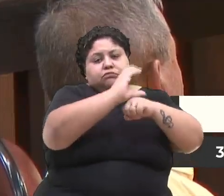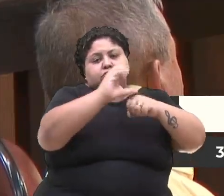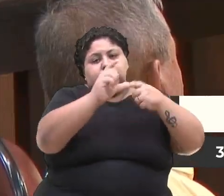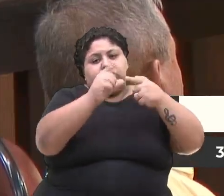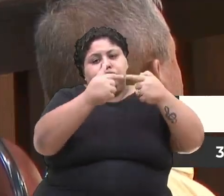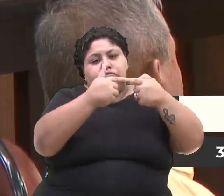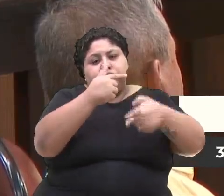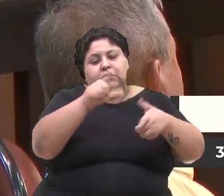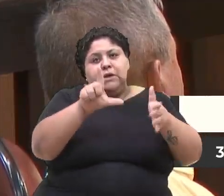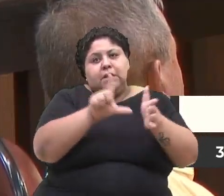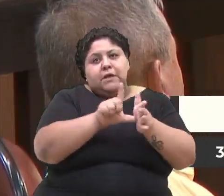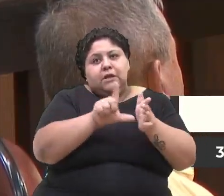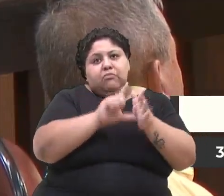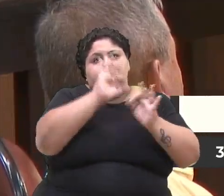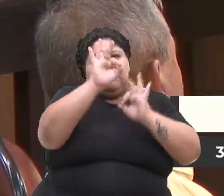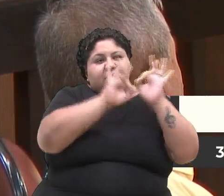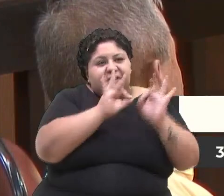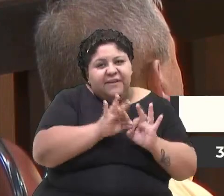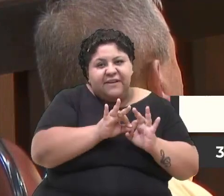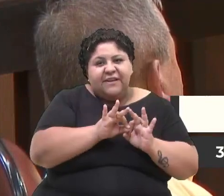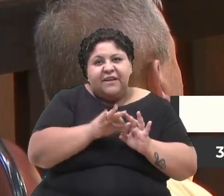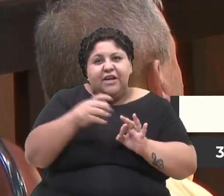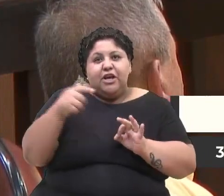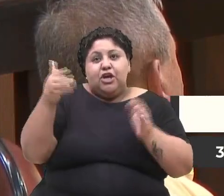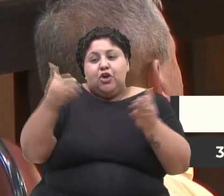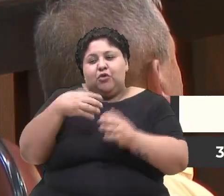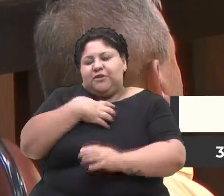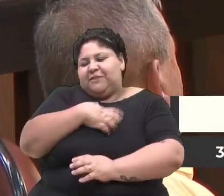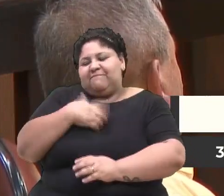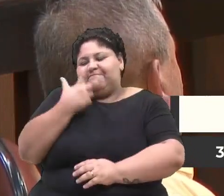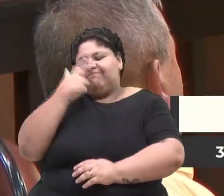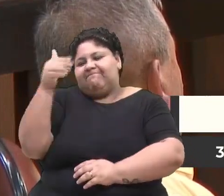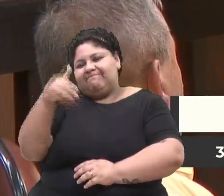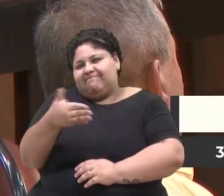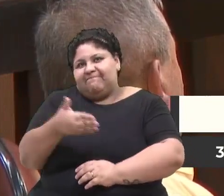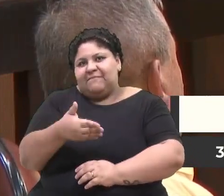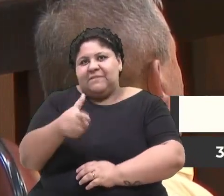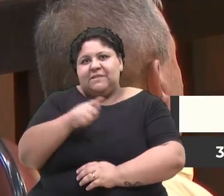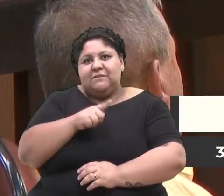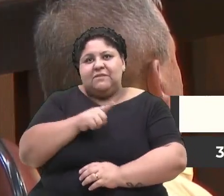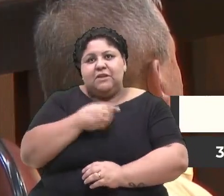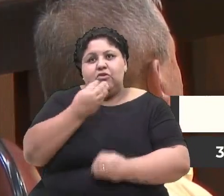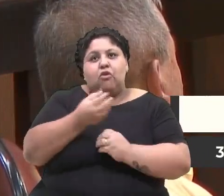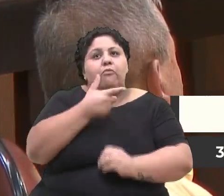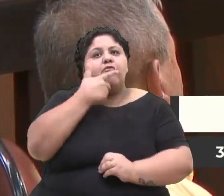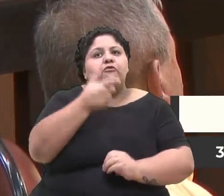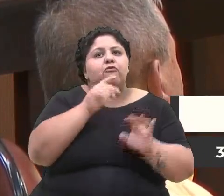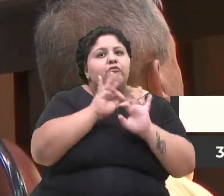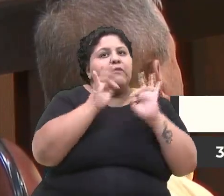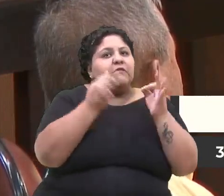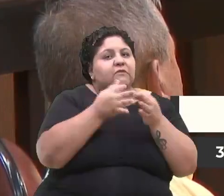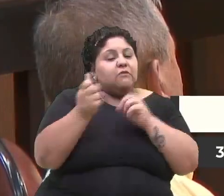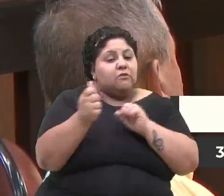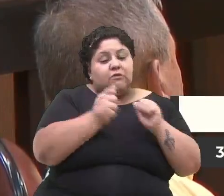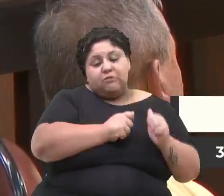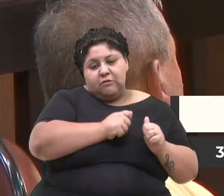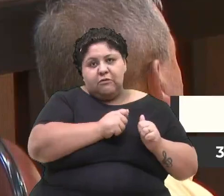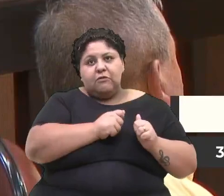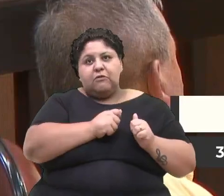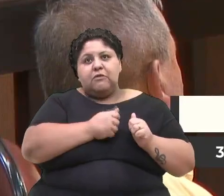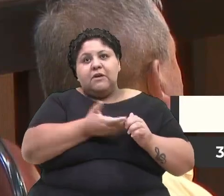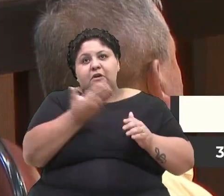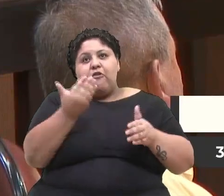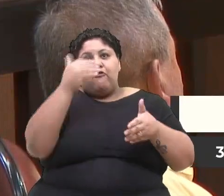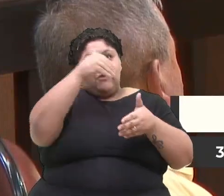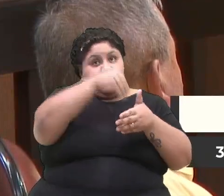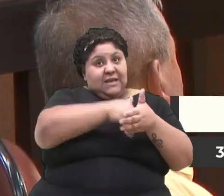como hoje. Então, infelizmente, eu não tenho como dizer nem para as famílias, nem para esse poder por ter tido votado